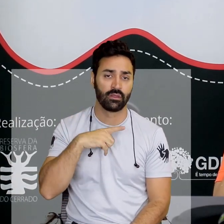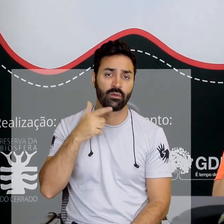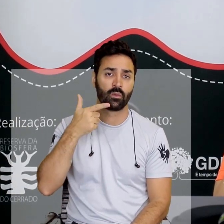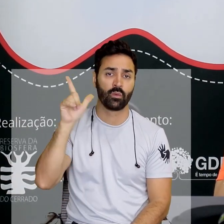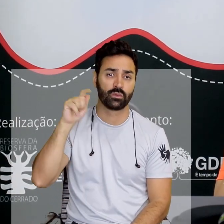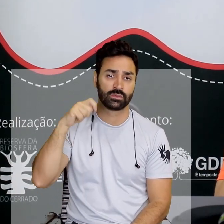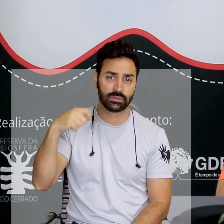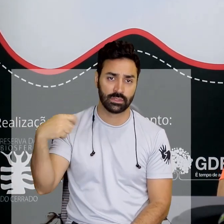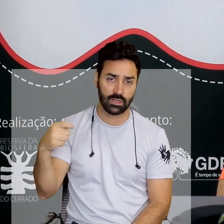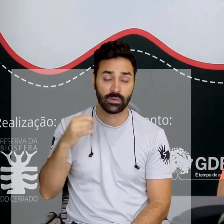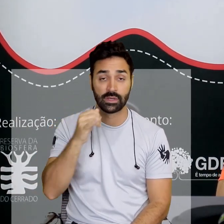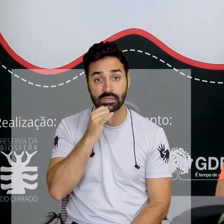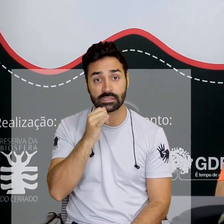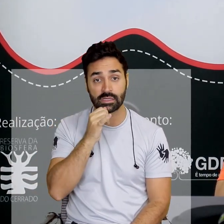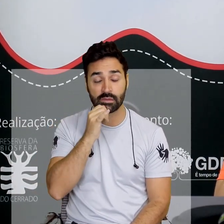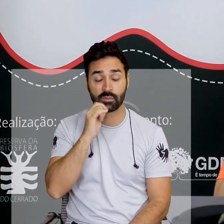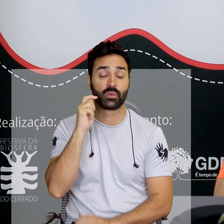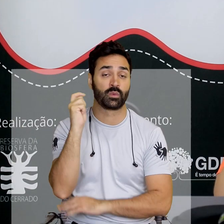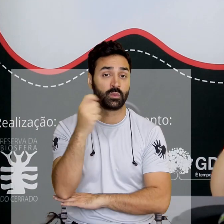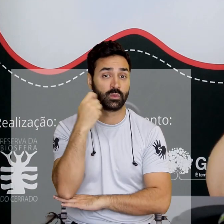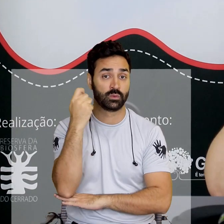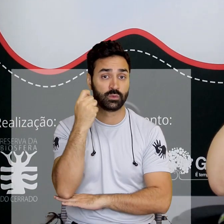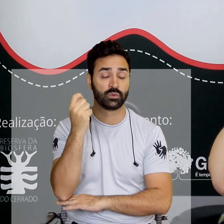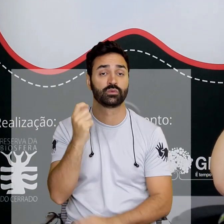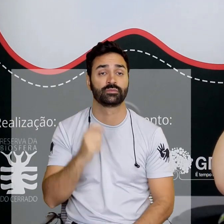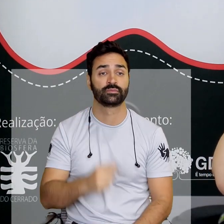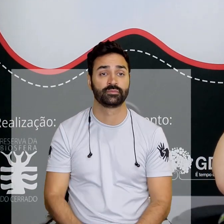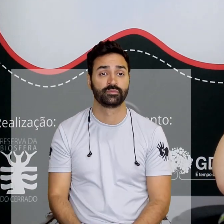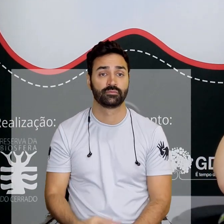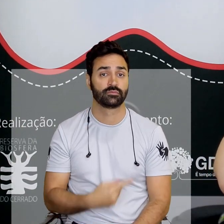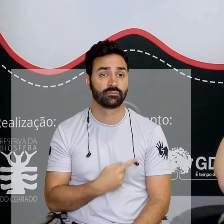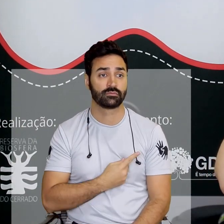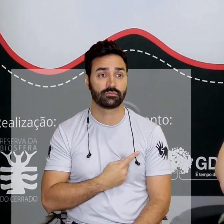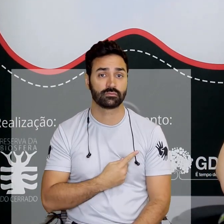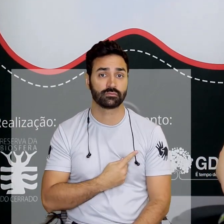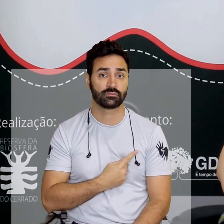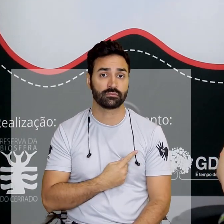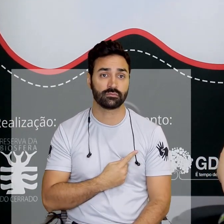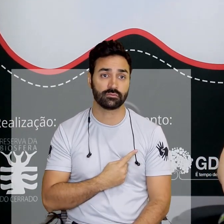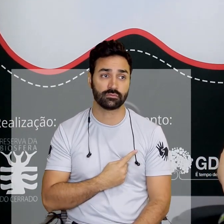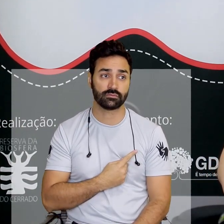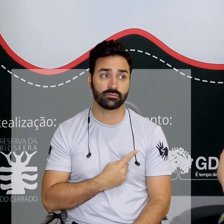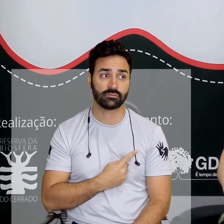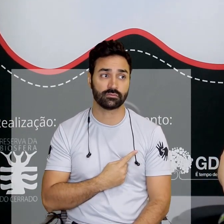sinais. Por exemplo, no Rio Grande do Sul, eles usam esse aqui, ó, mamãe.